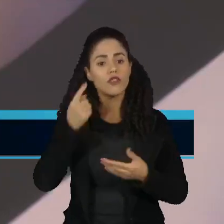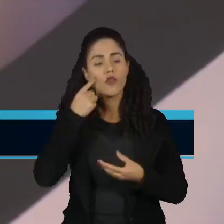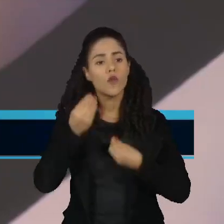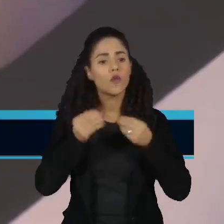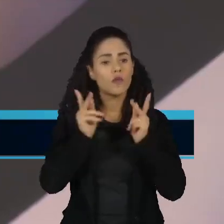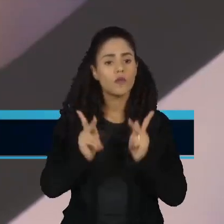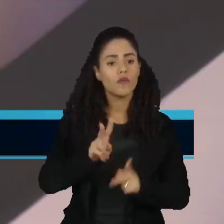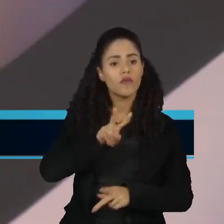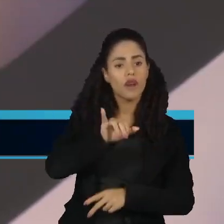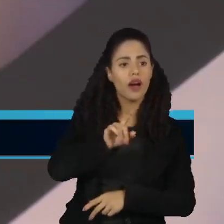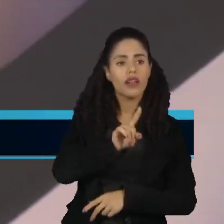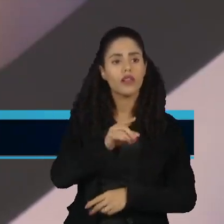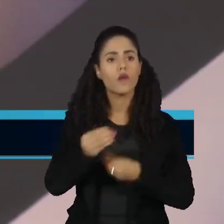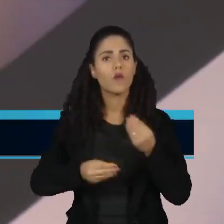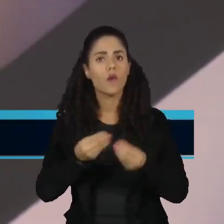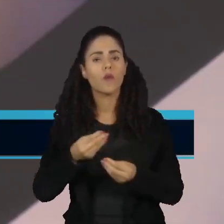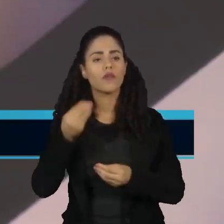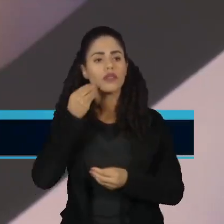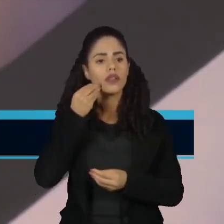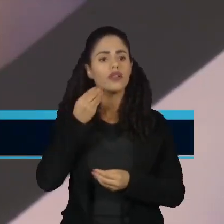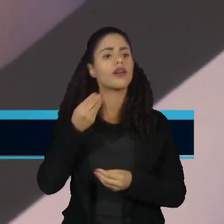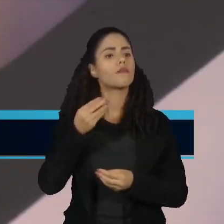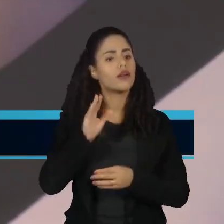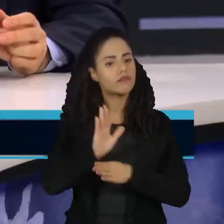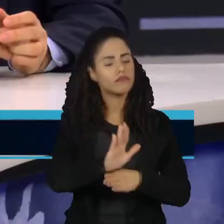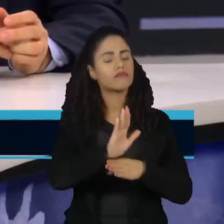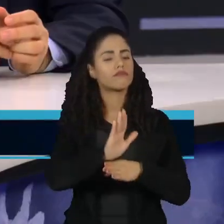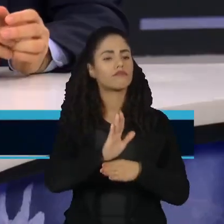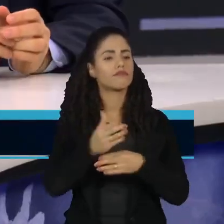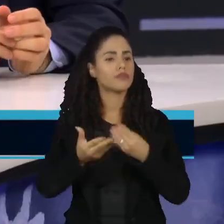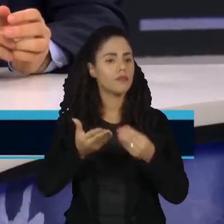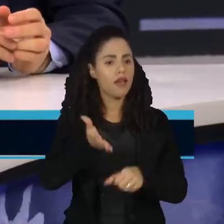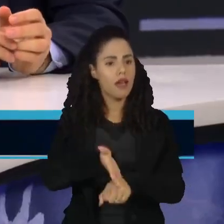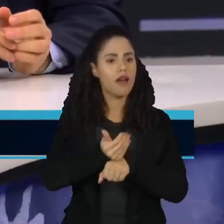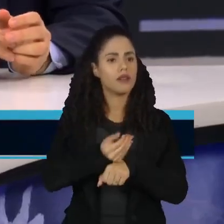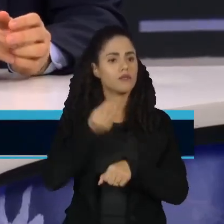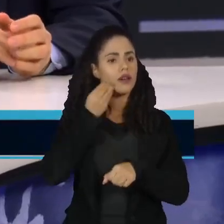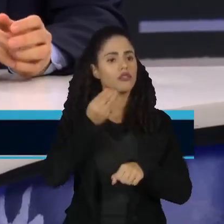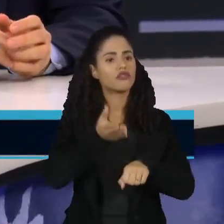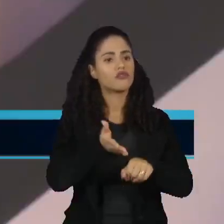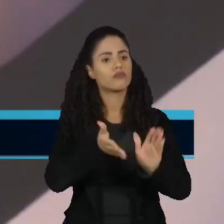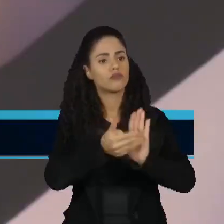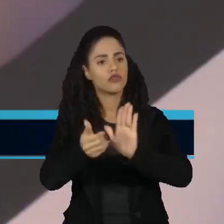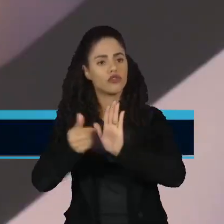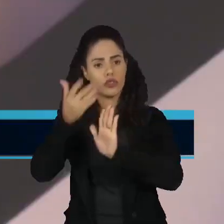conseguir, acho, ainda entrar muito com a inteligência para poder se adiantar e facilitar essa retirada dos brasileiros.